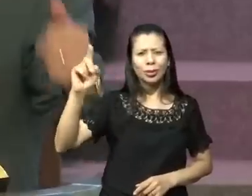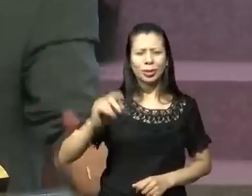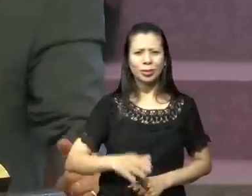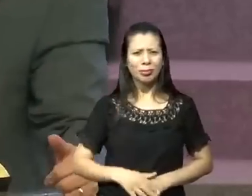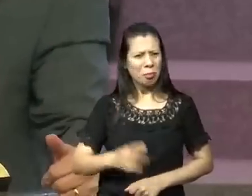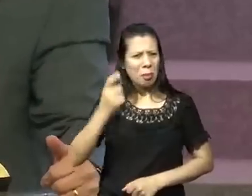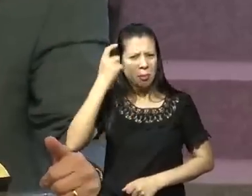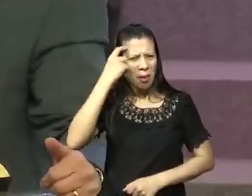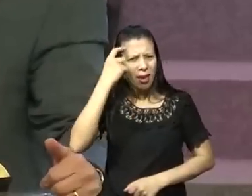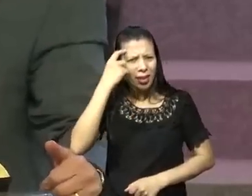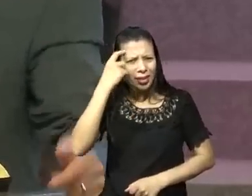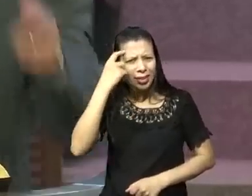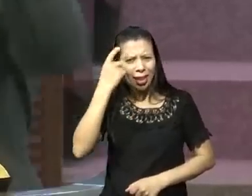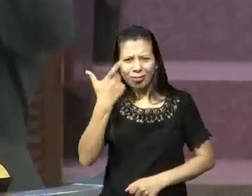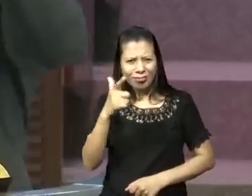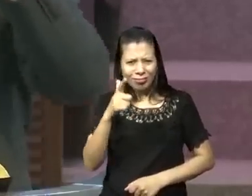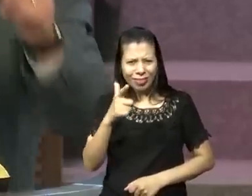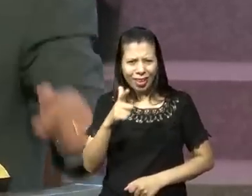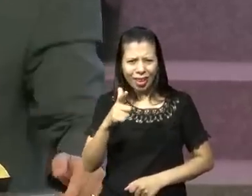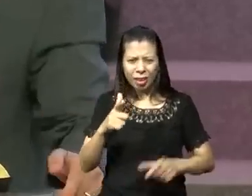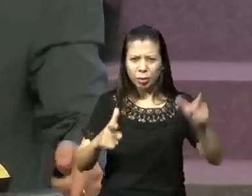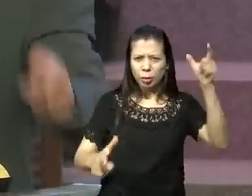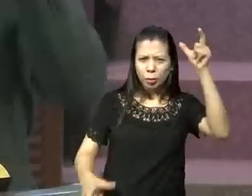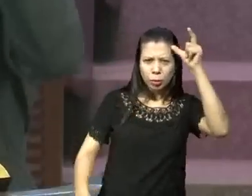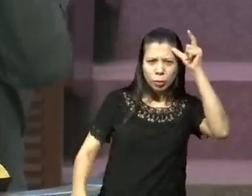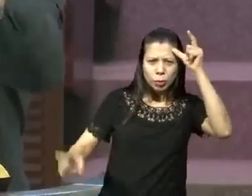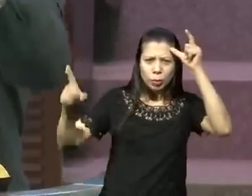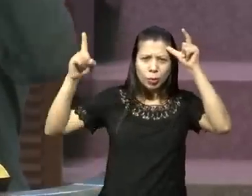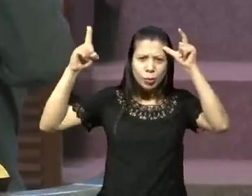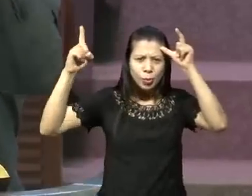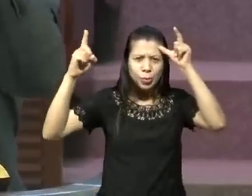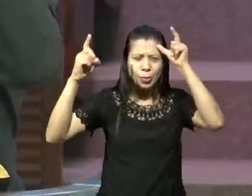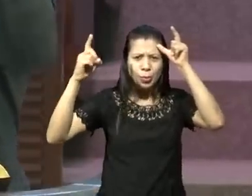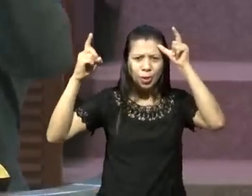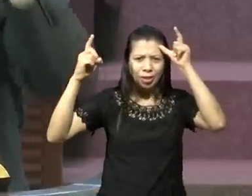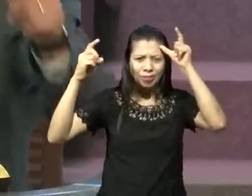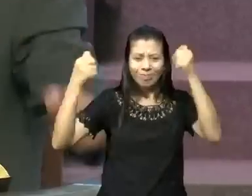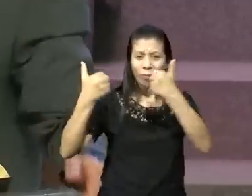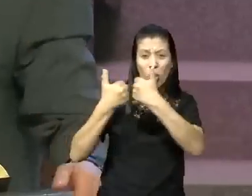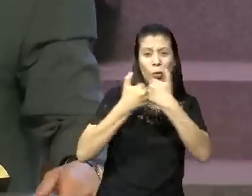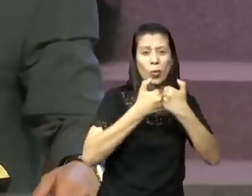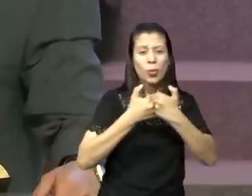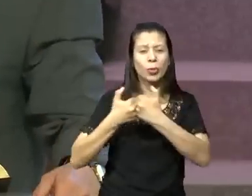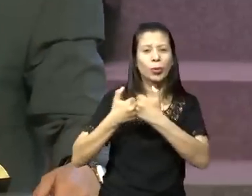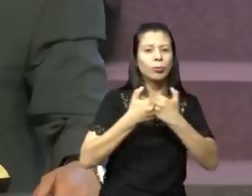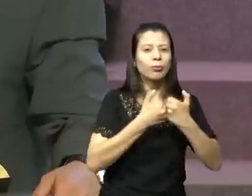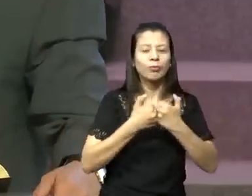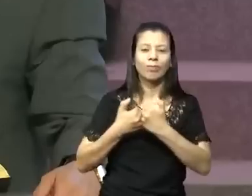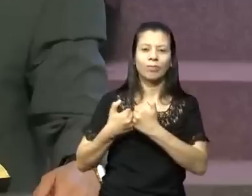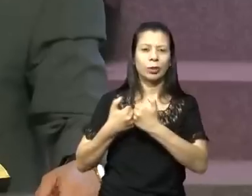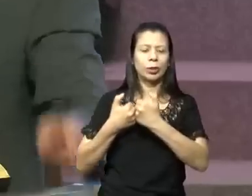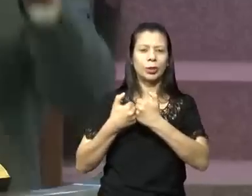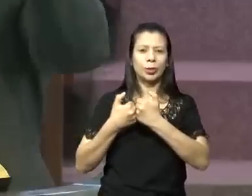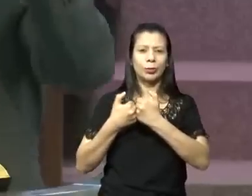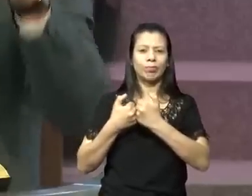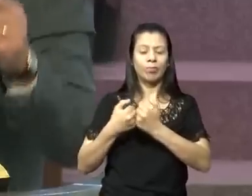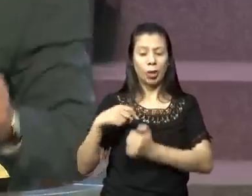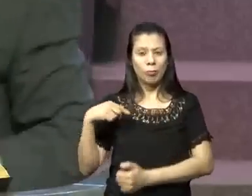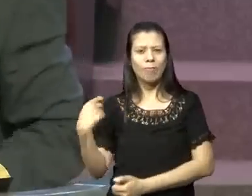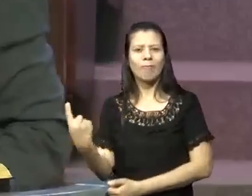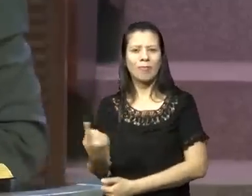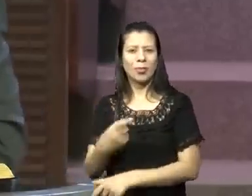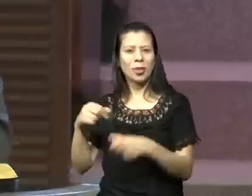acha que não tem luta tire Deus da sua vida e Satanás vai assumir o lugar vou